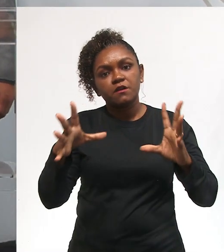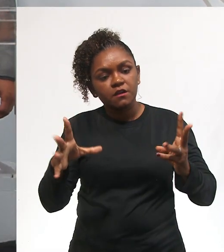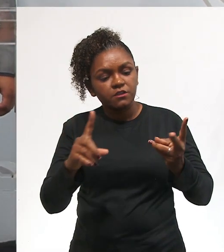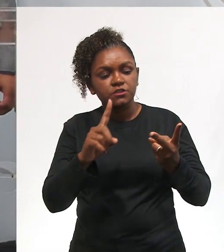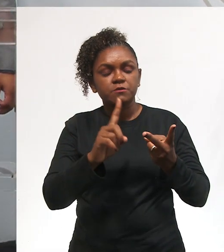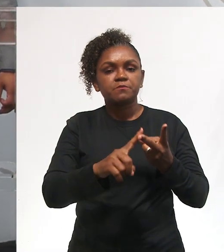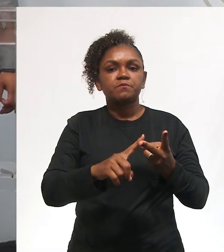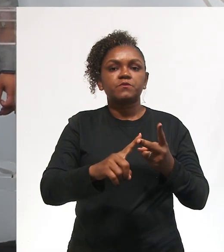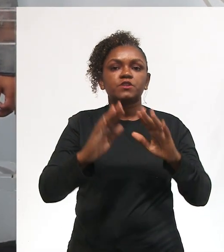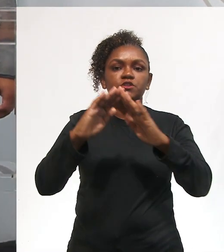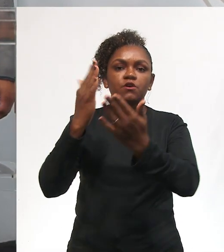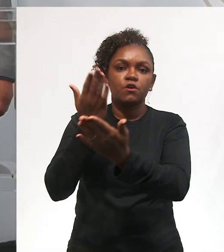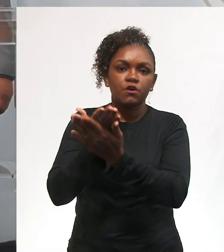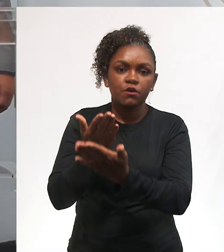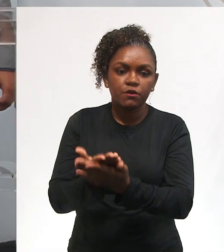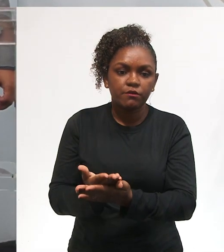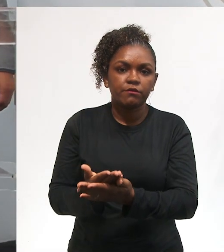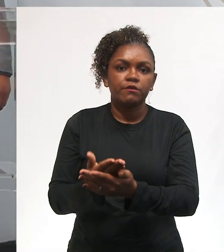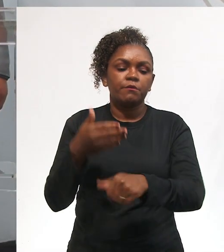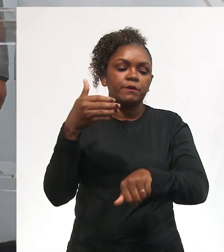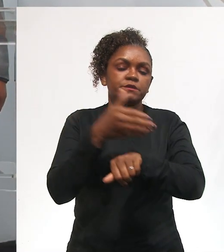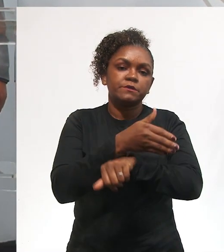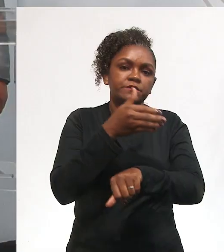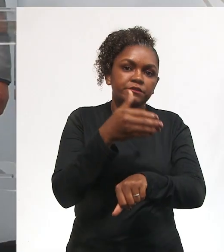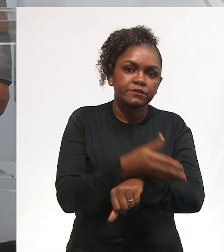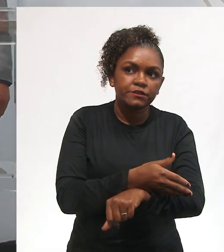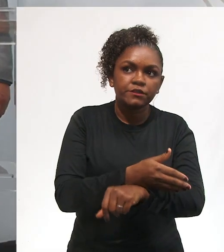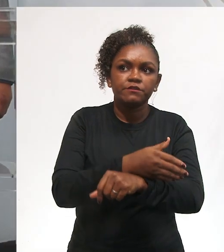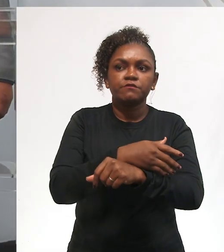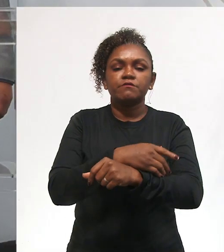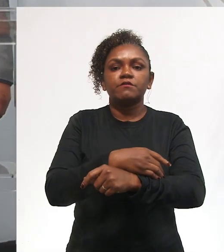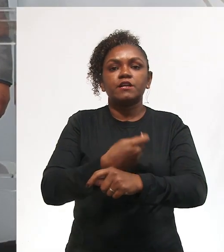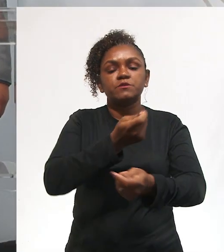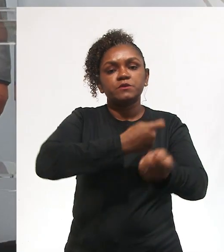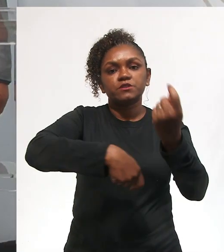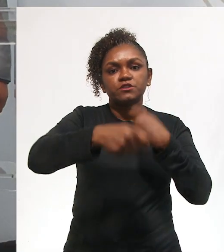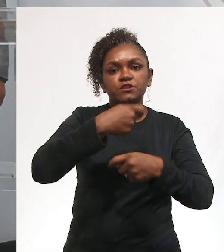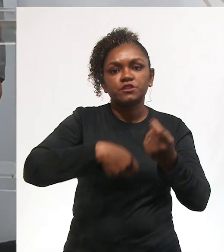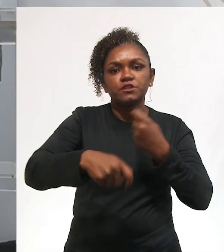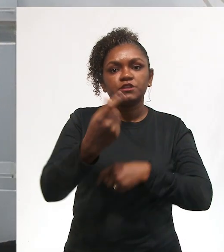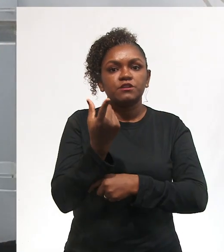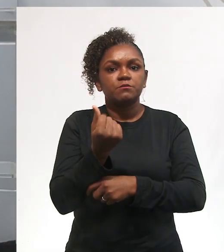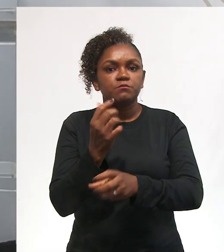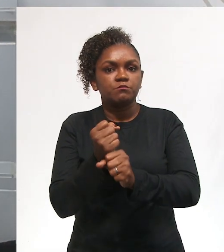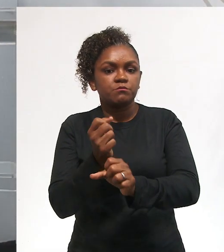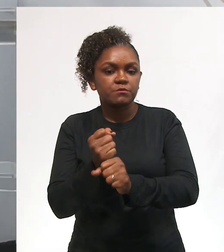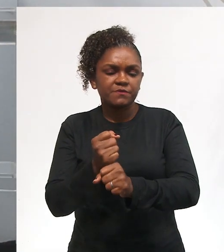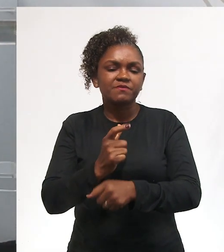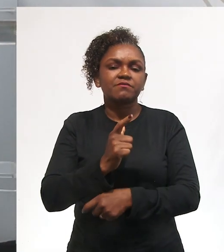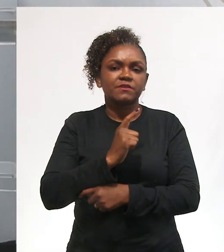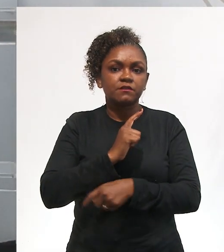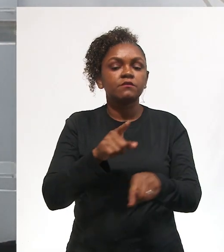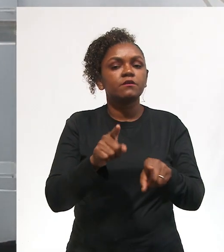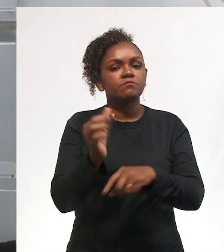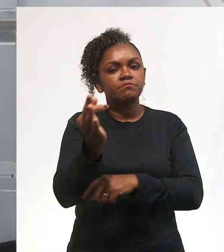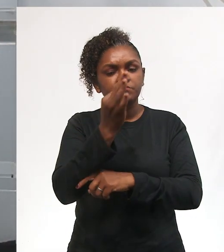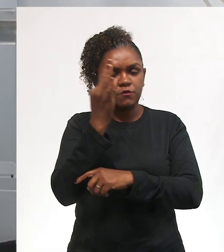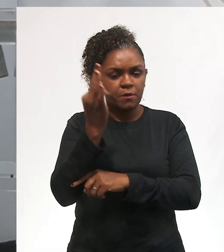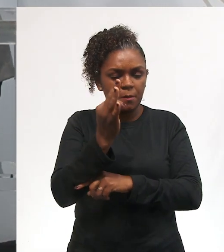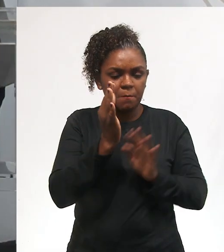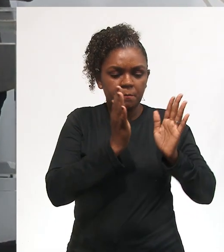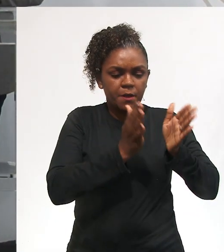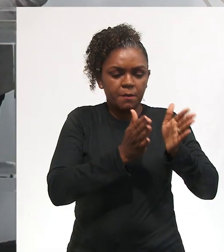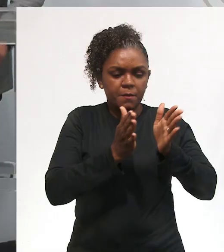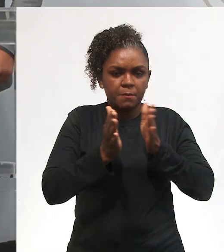gestão participativa, de gestão administrativa, financeira, e tem toda aquela parte formal,